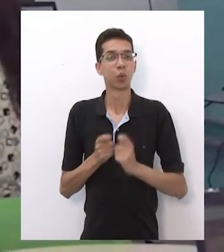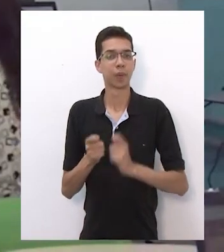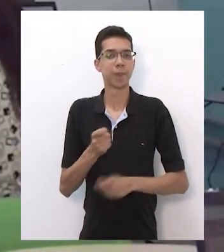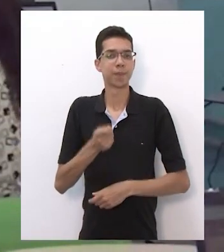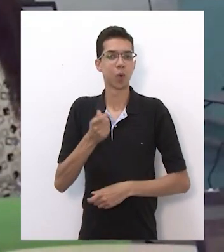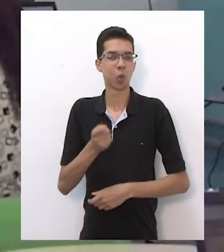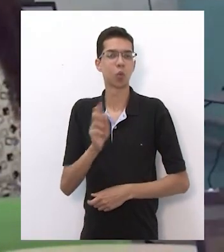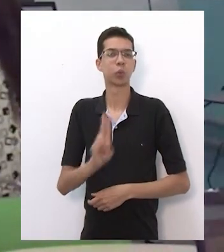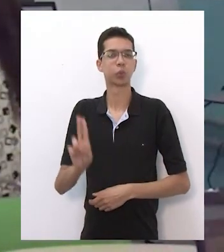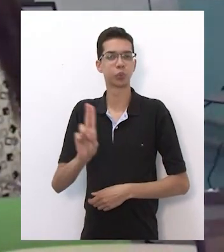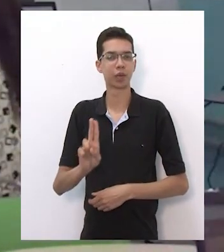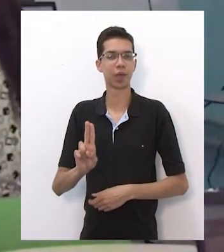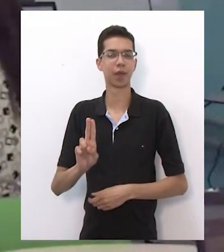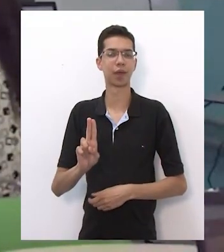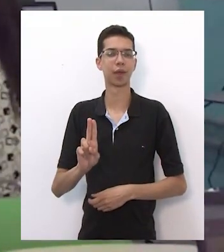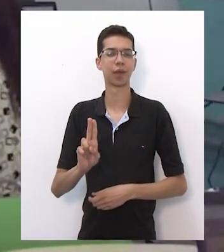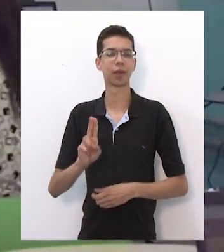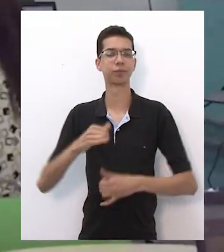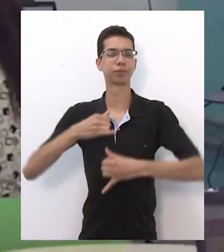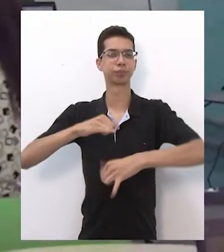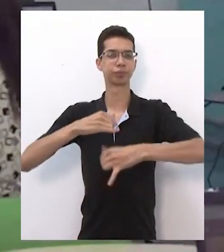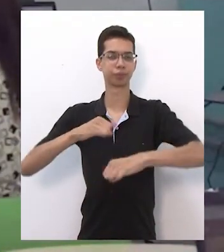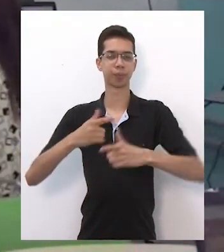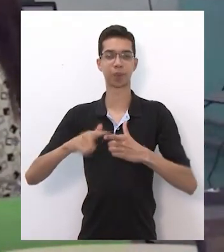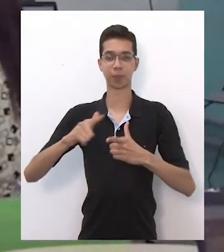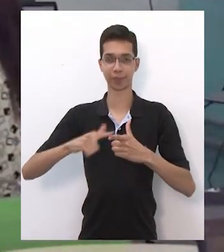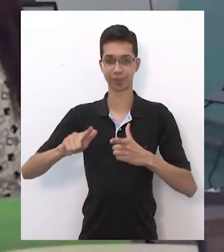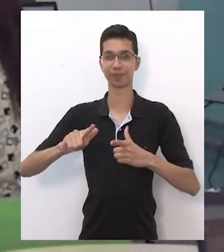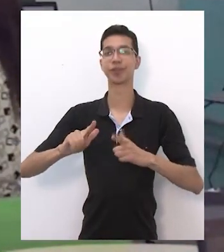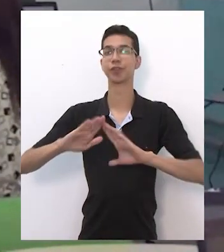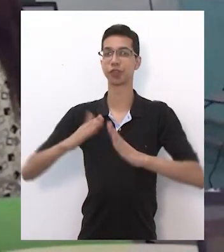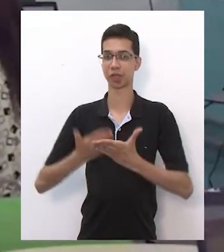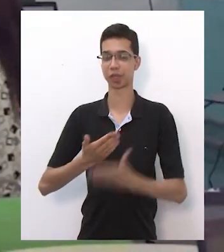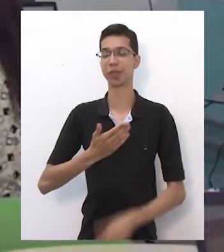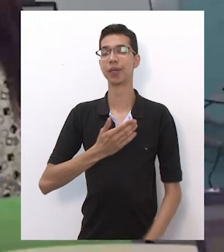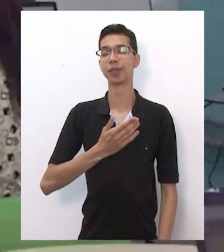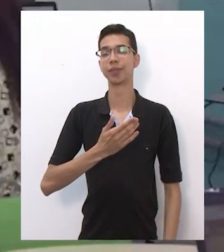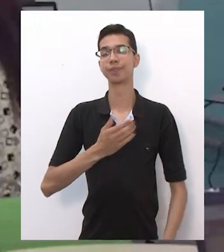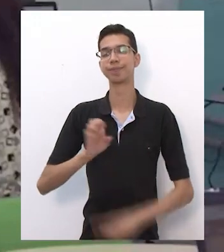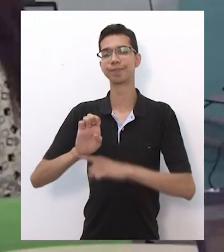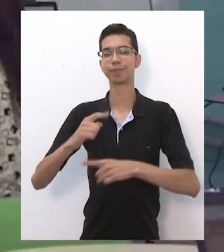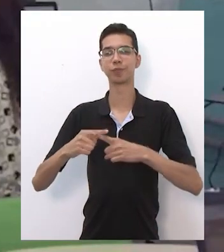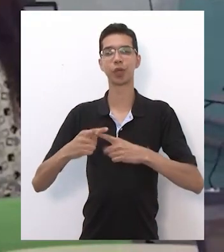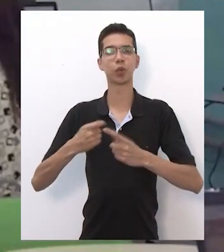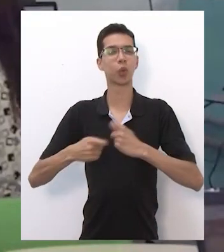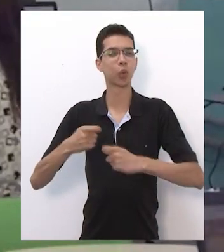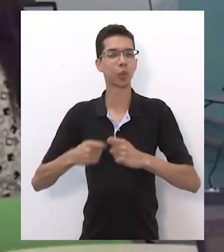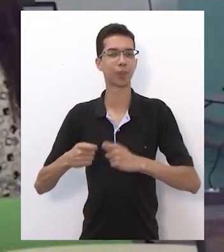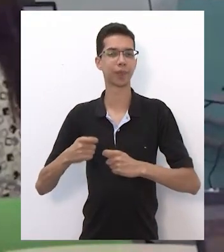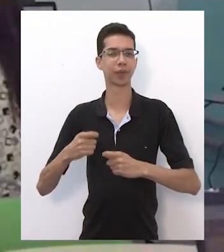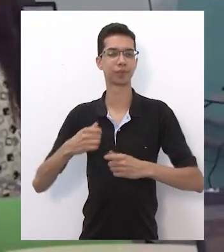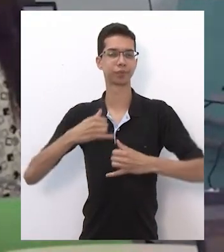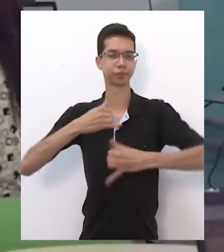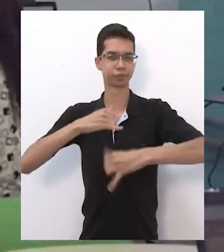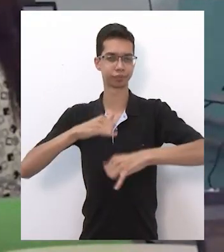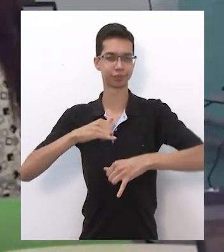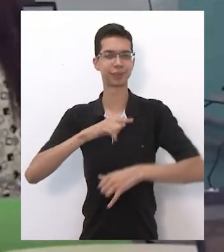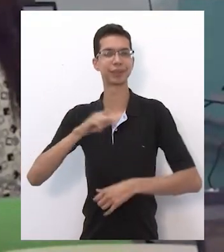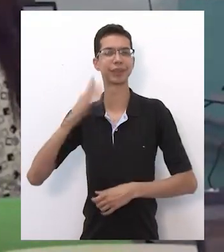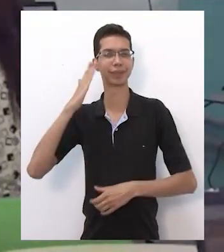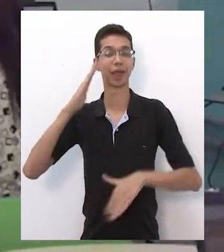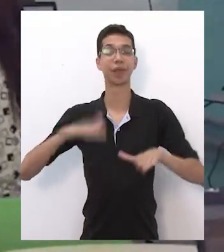sabe que a gente tem um problema grande nas escolas estaduais em relação à economia de energia elétrica. Né? Às vezes a escola tem um quadro só, aí fica